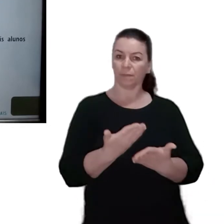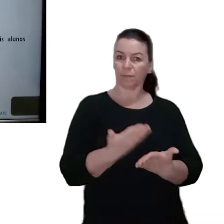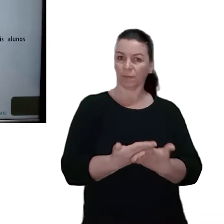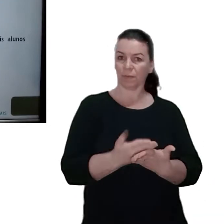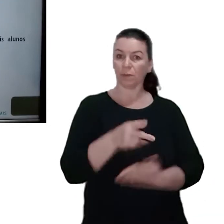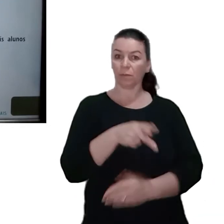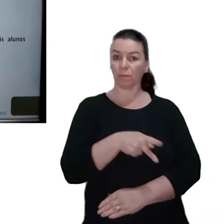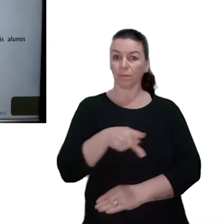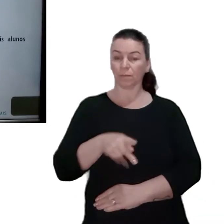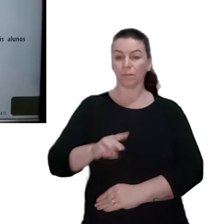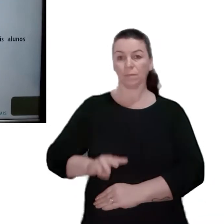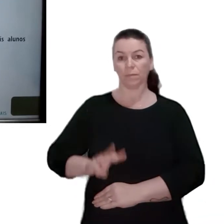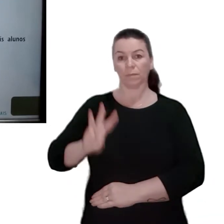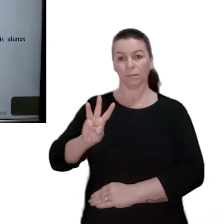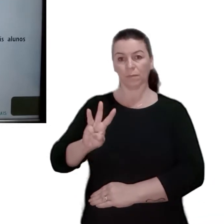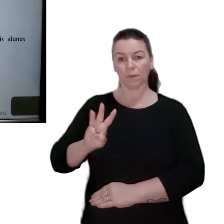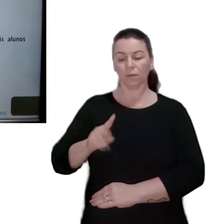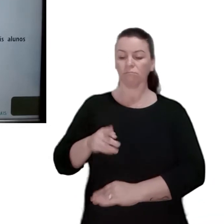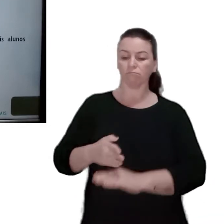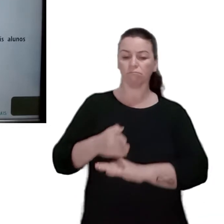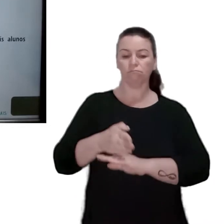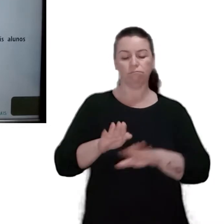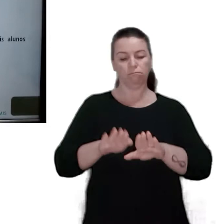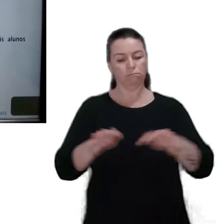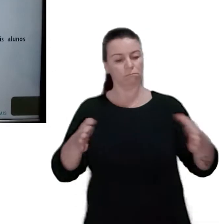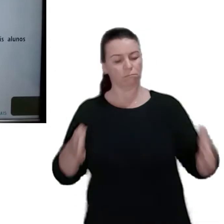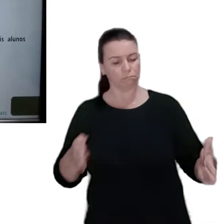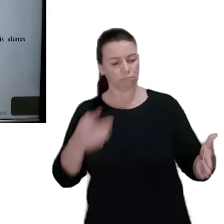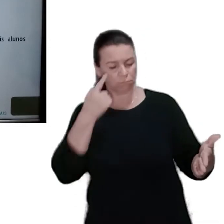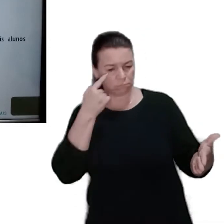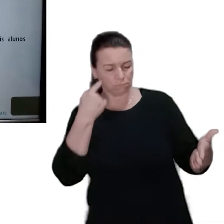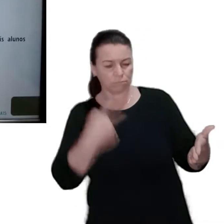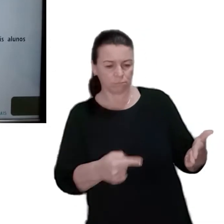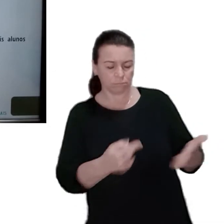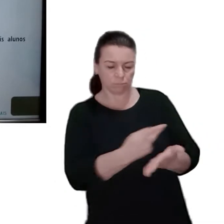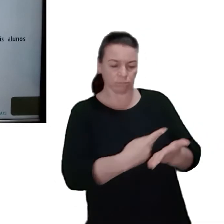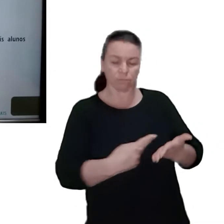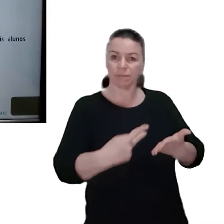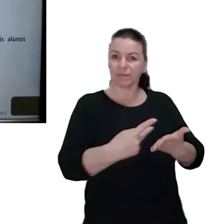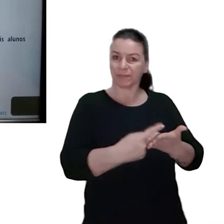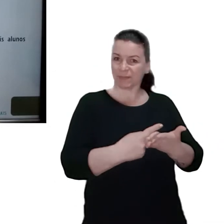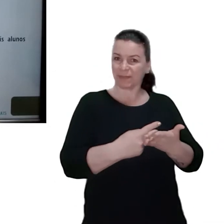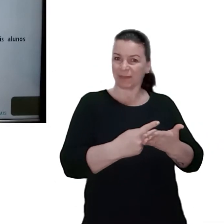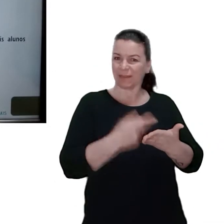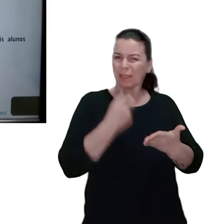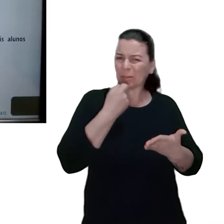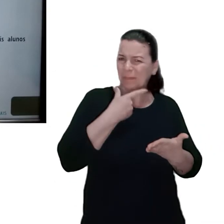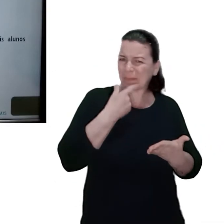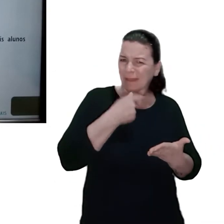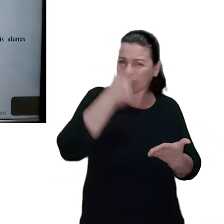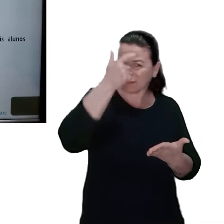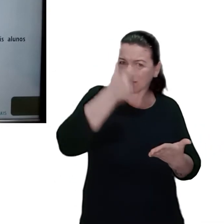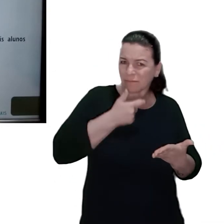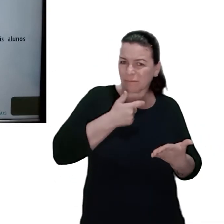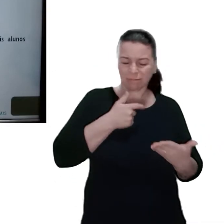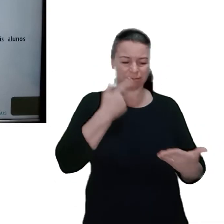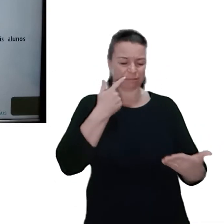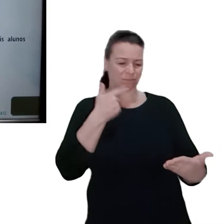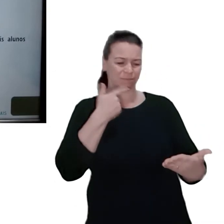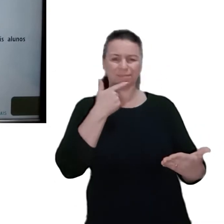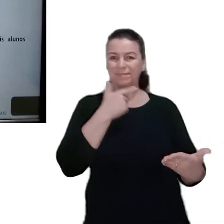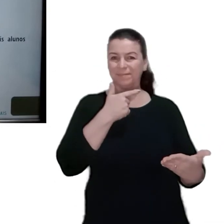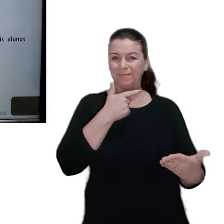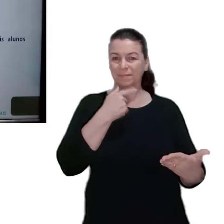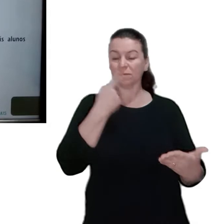Wagner encontrou sobre sua mesa uma caricatura dele. O professor riu da situação, mas queria saber quem tinha feito aquele